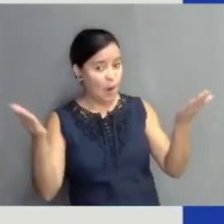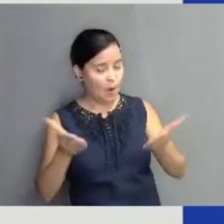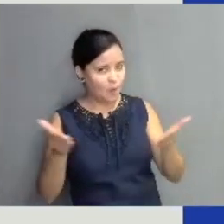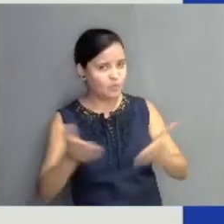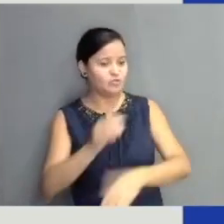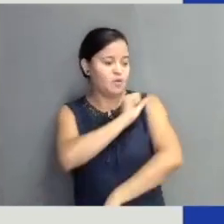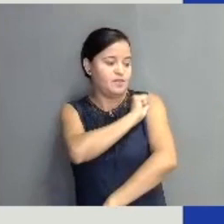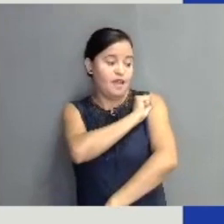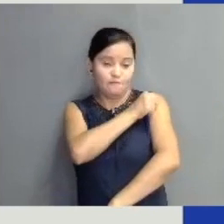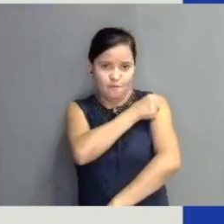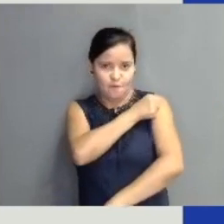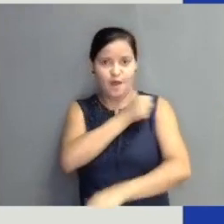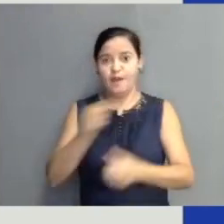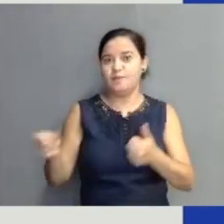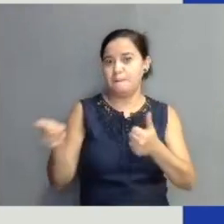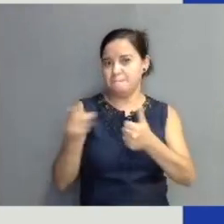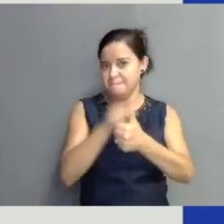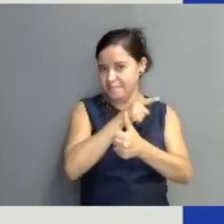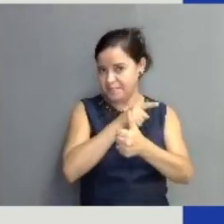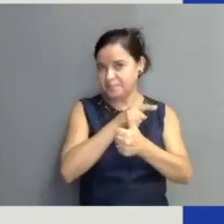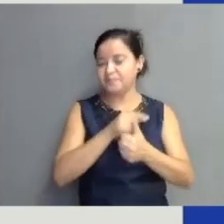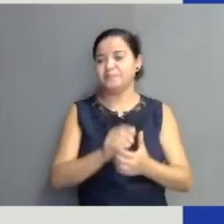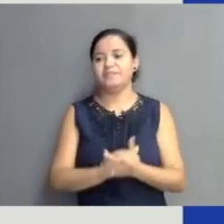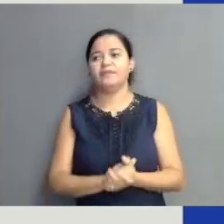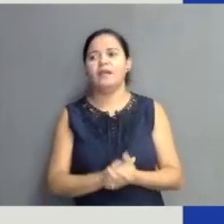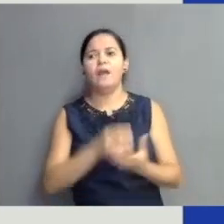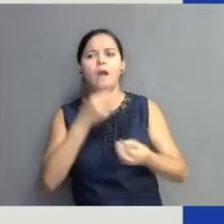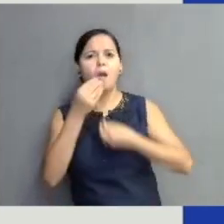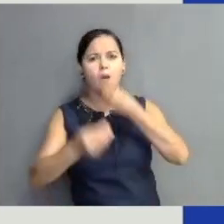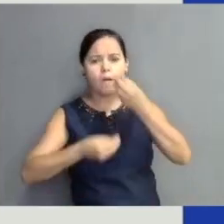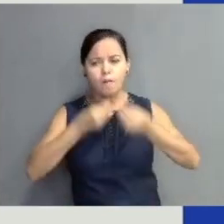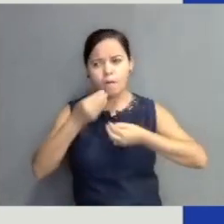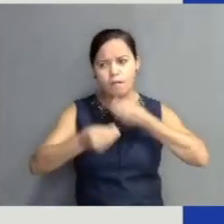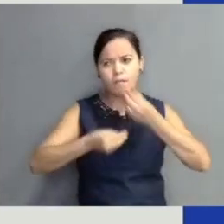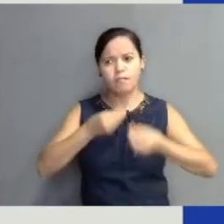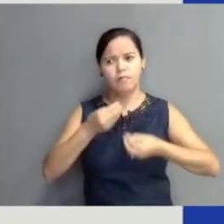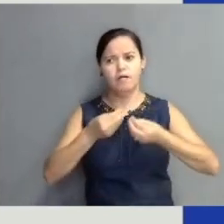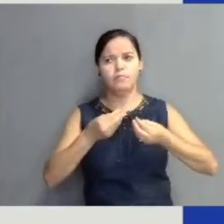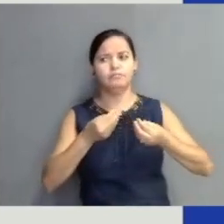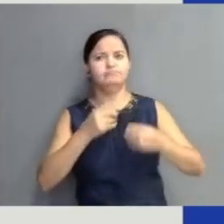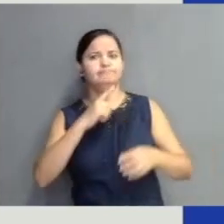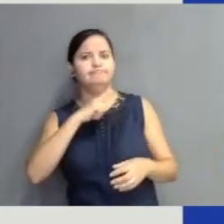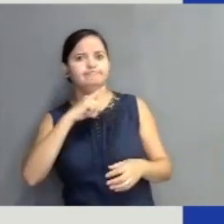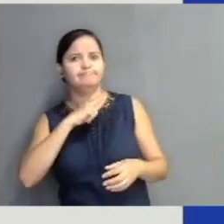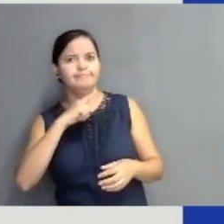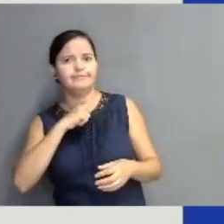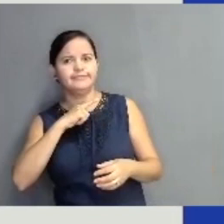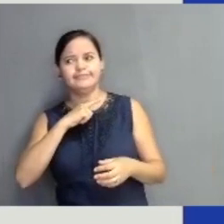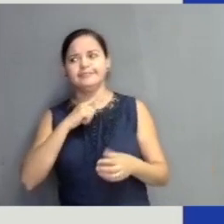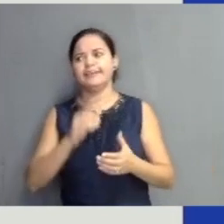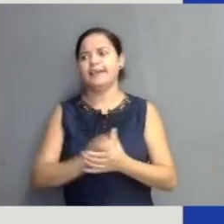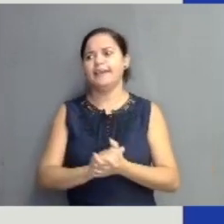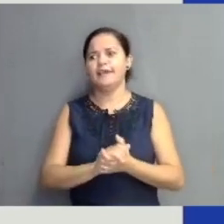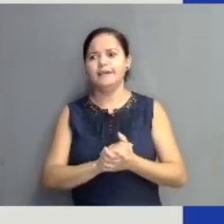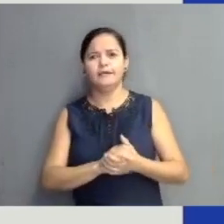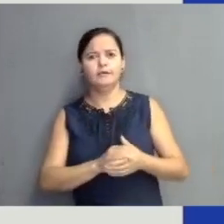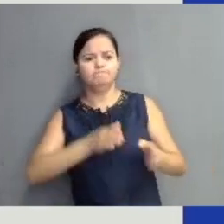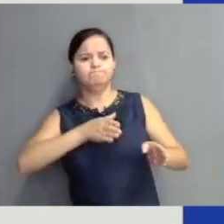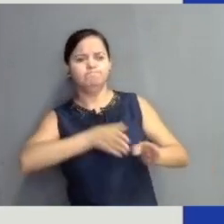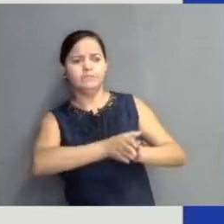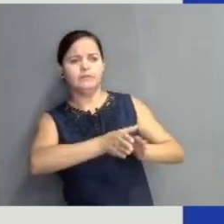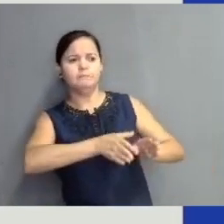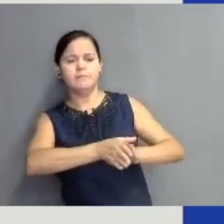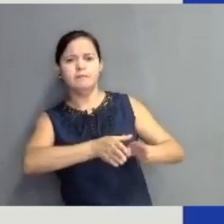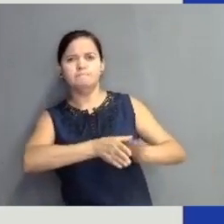número 1, o tema recursos argumentativos, tá? E o nosso objetivo na nossa aula de hoje é identificar